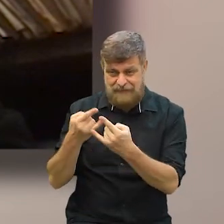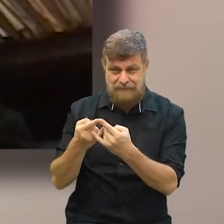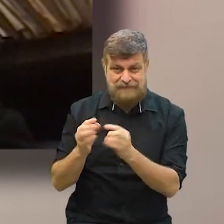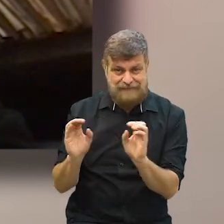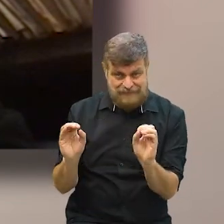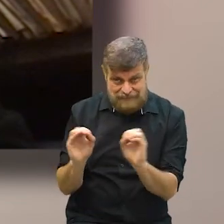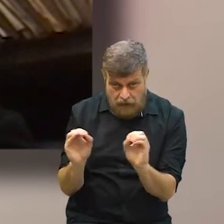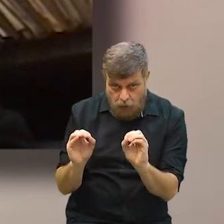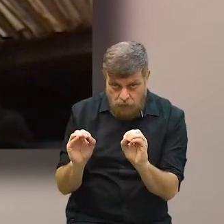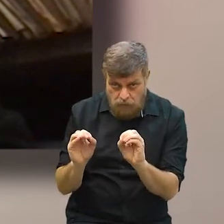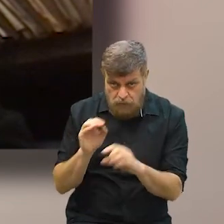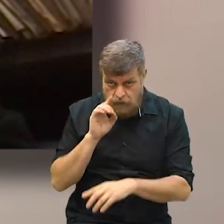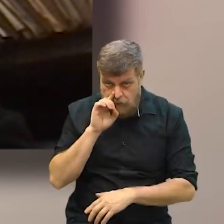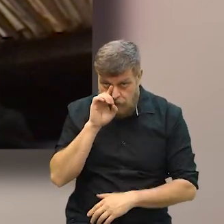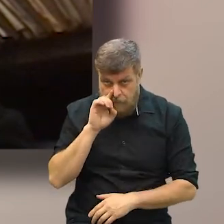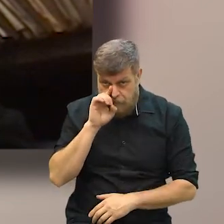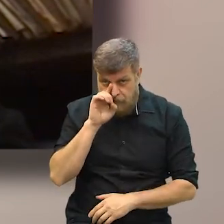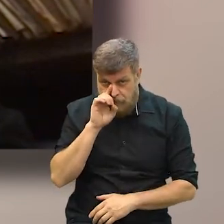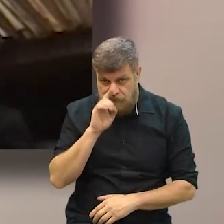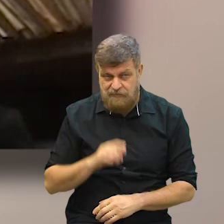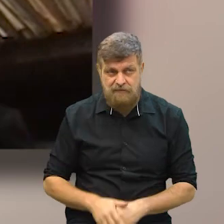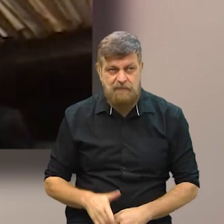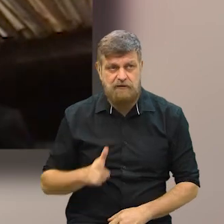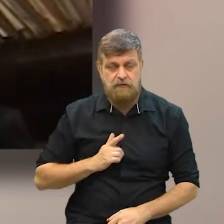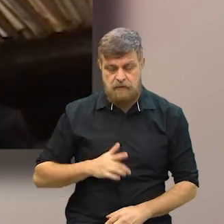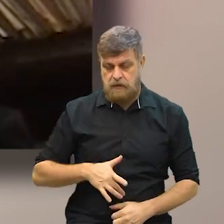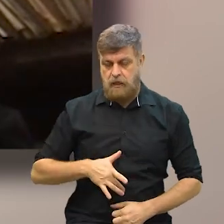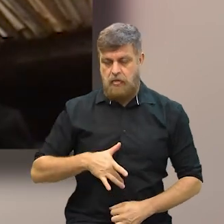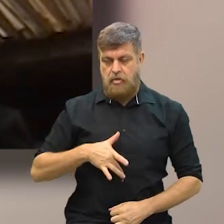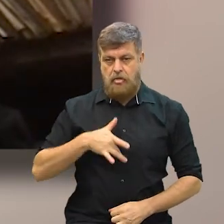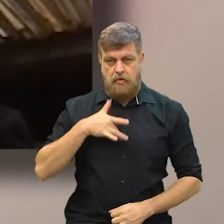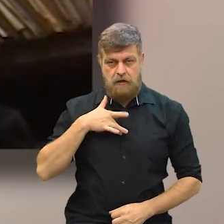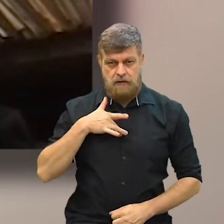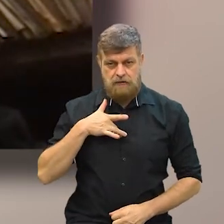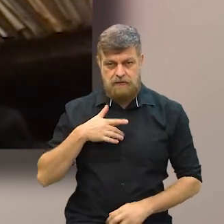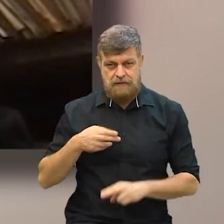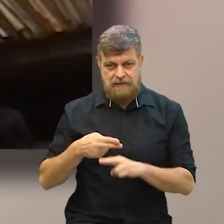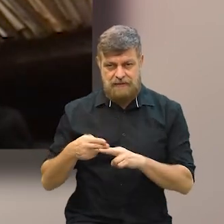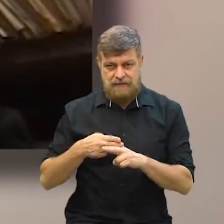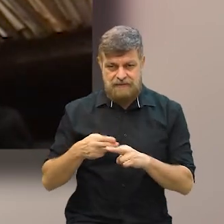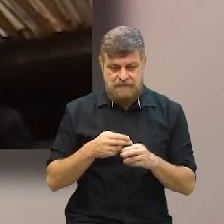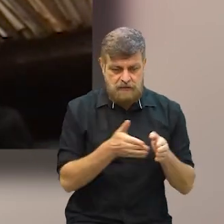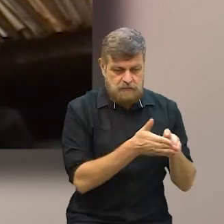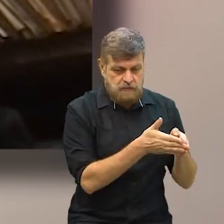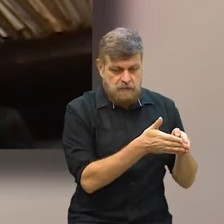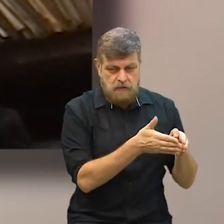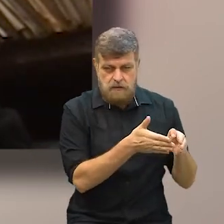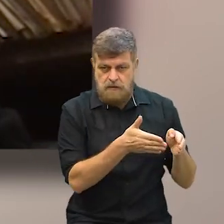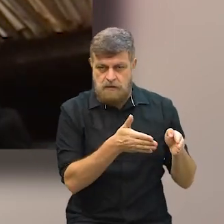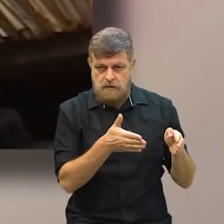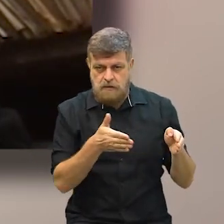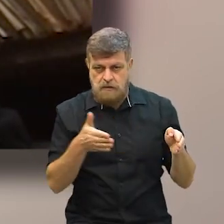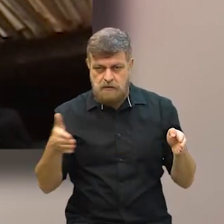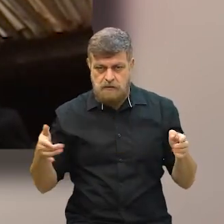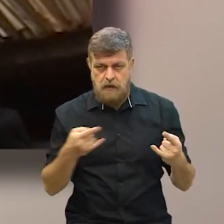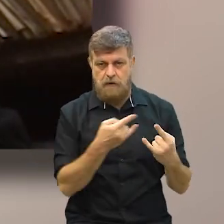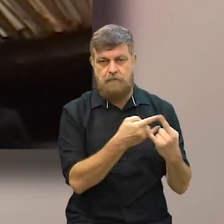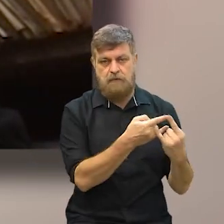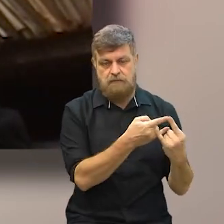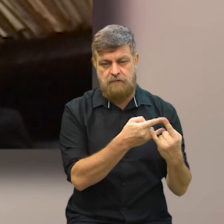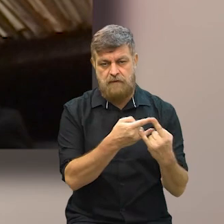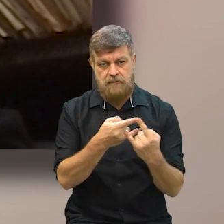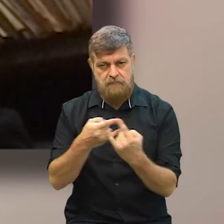de risco, e aí não é ter orgasmo, é sexo do começo ao fim protegido.